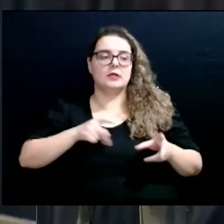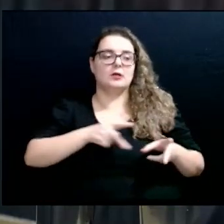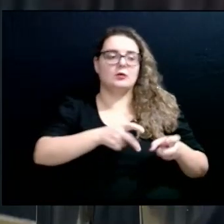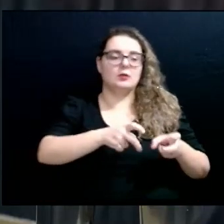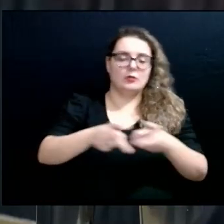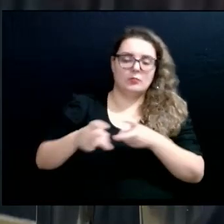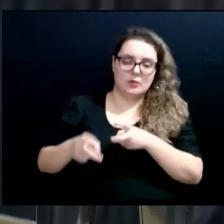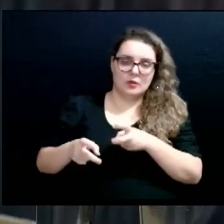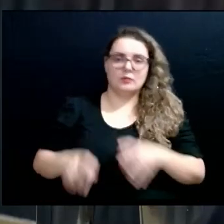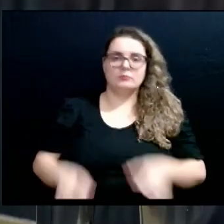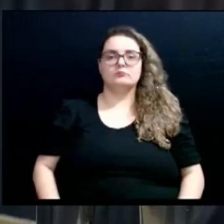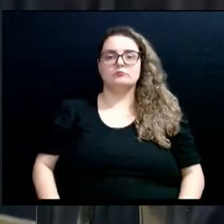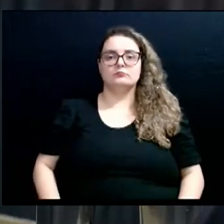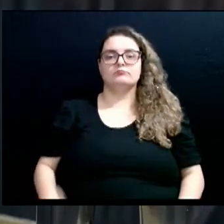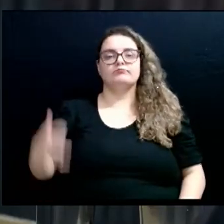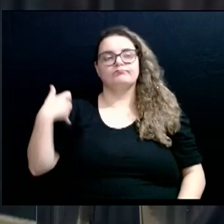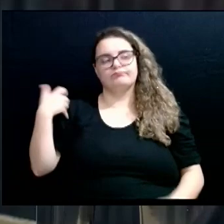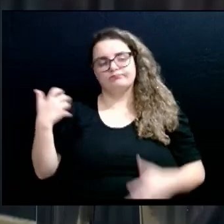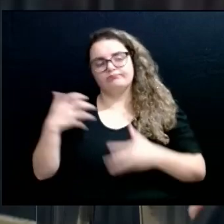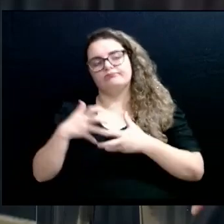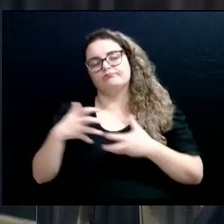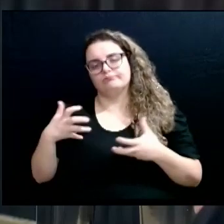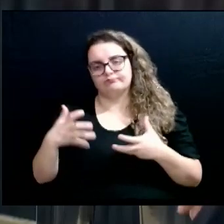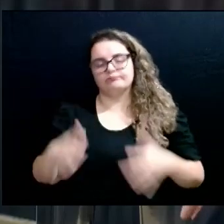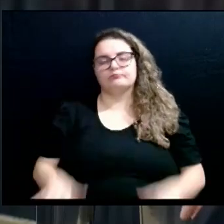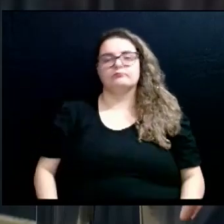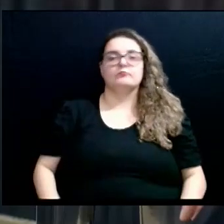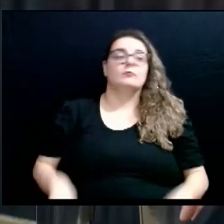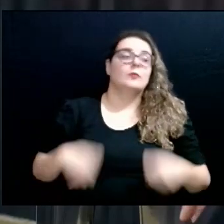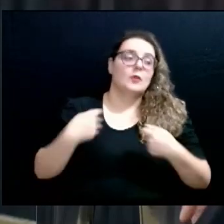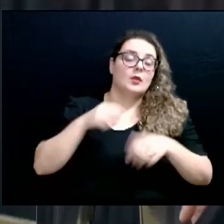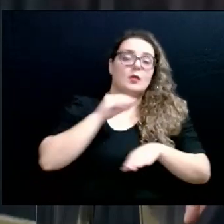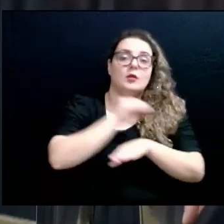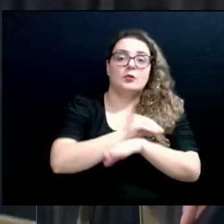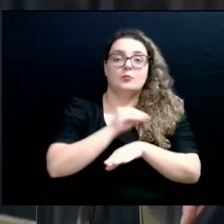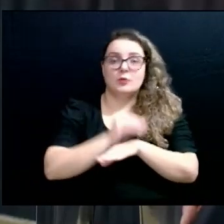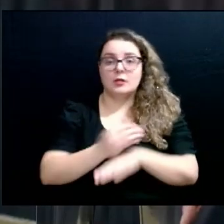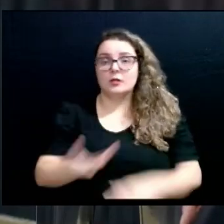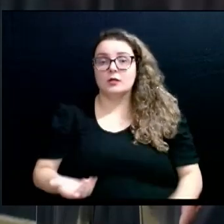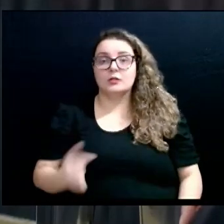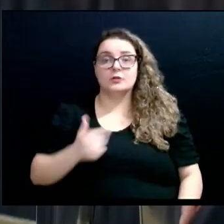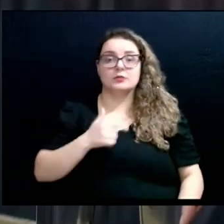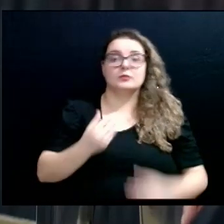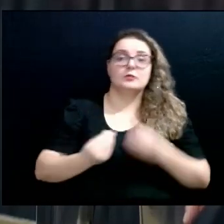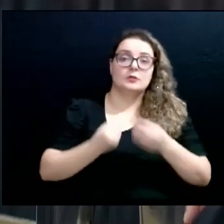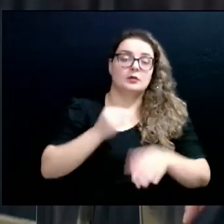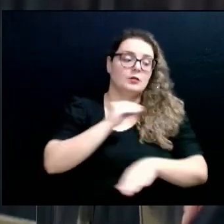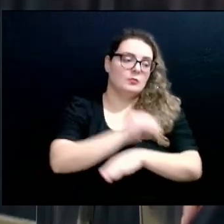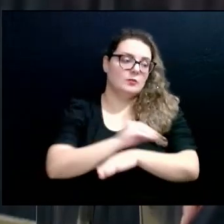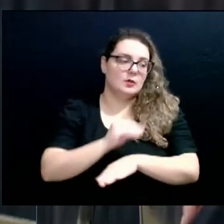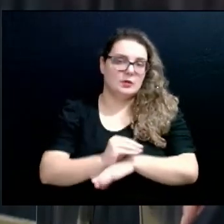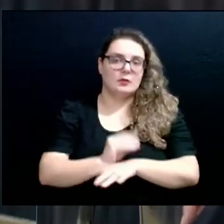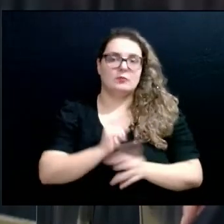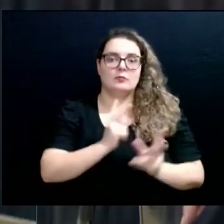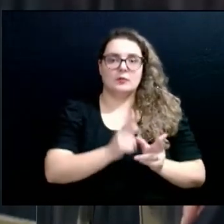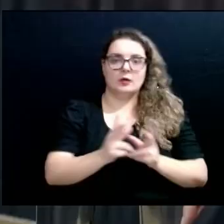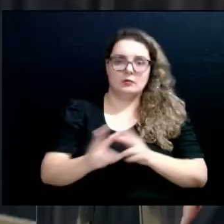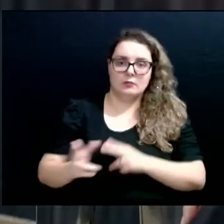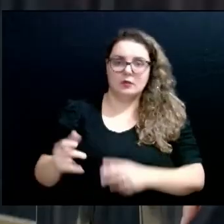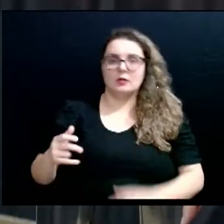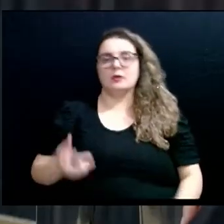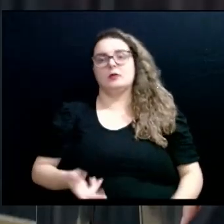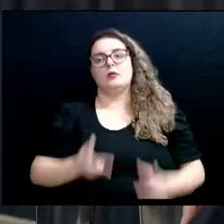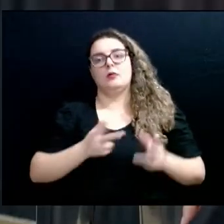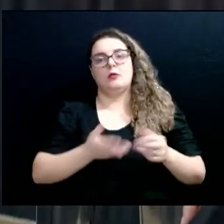está envelhecendo, de que precisa de cuidados, de que não dá conta mais uhum, das mesmas coisas que dava antes.